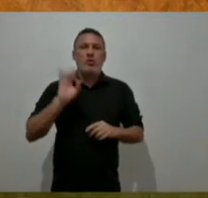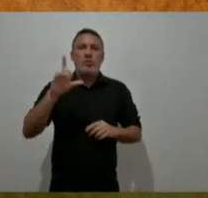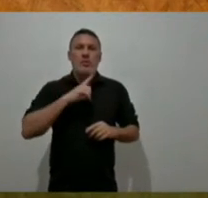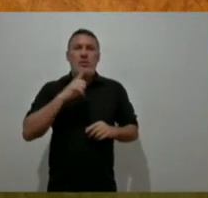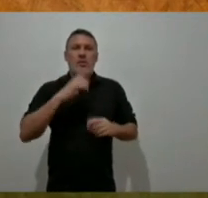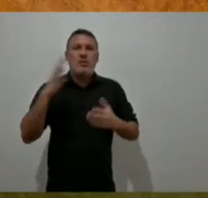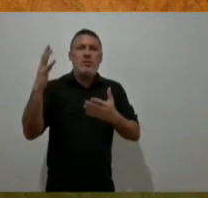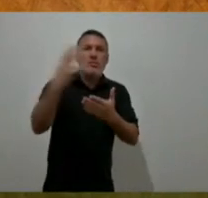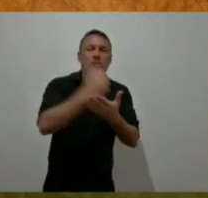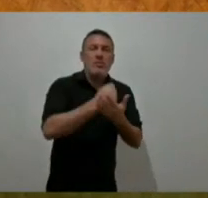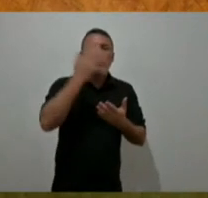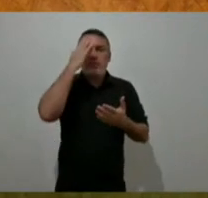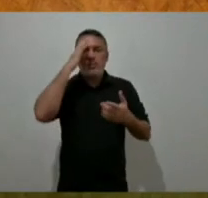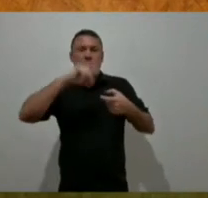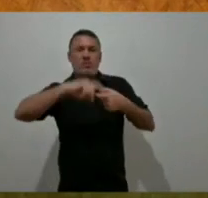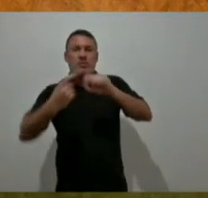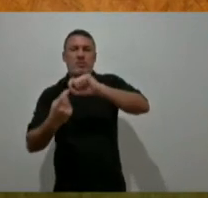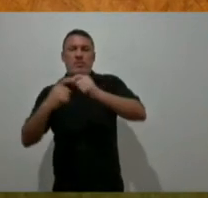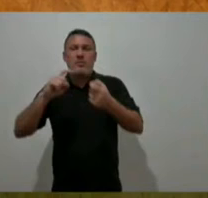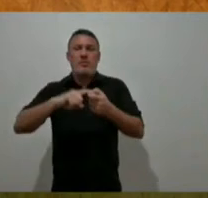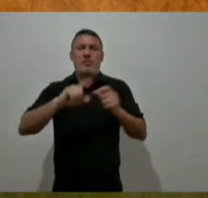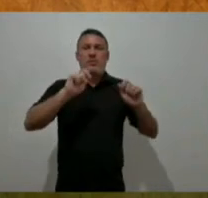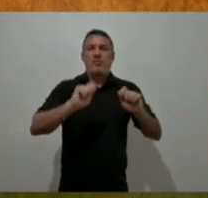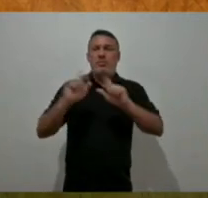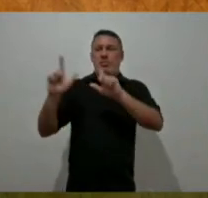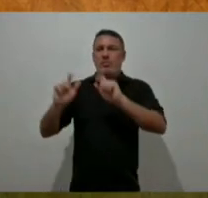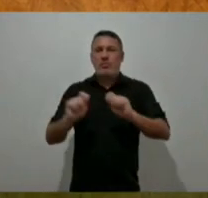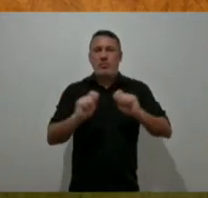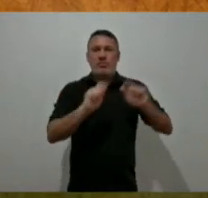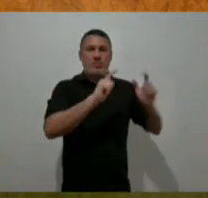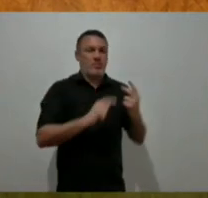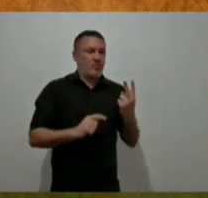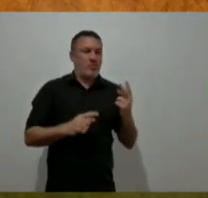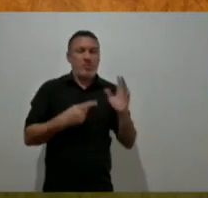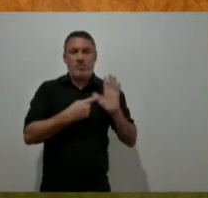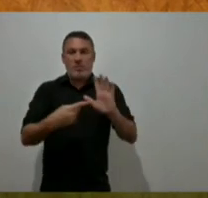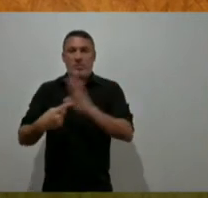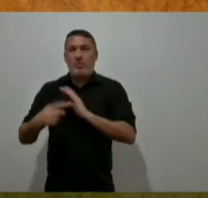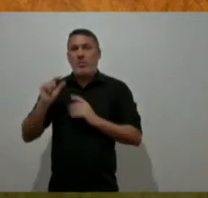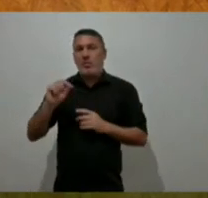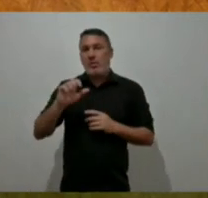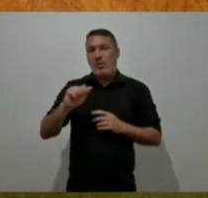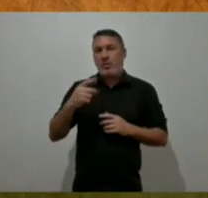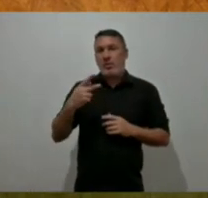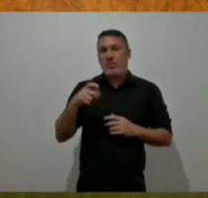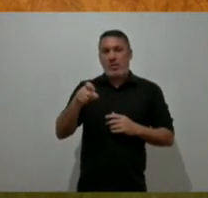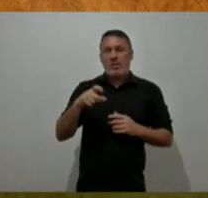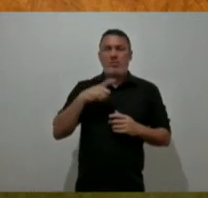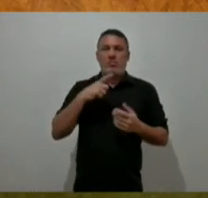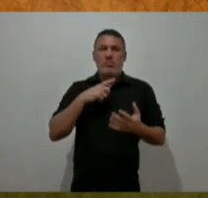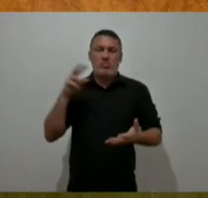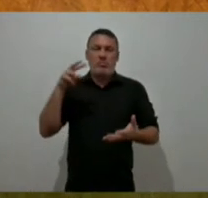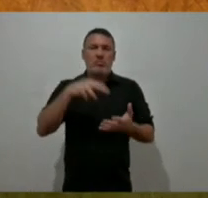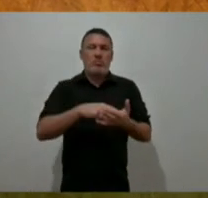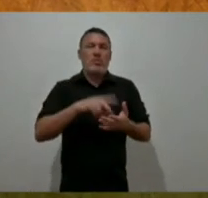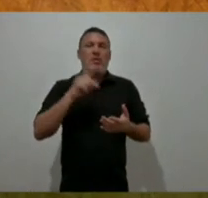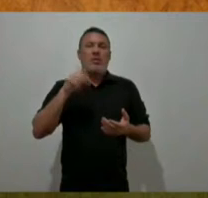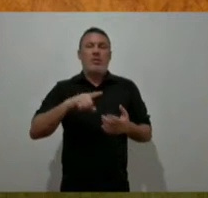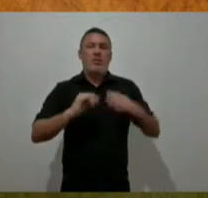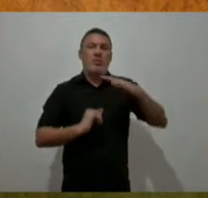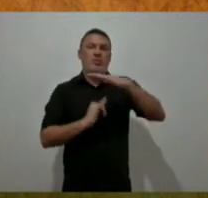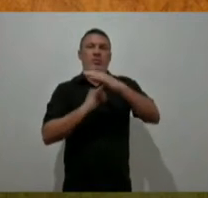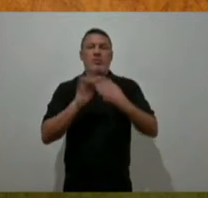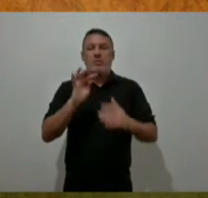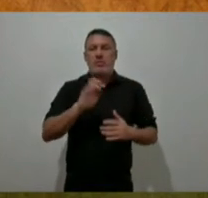dois painéis, queria aqui já deixar registrado que a Apex se coloca à disposição do Instituto Terra para virar uma nova associada. A